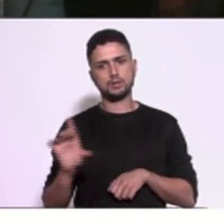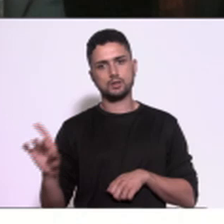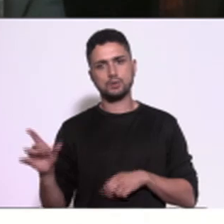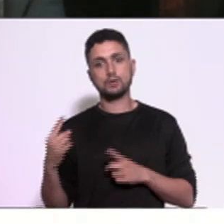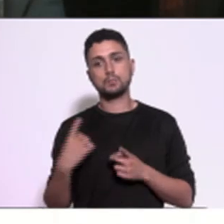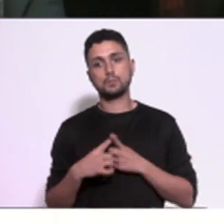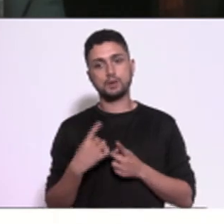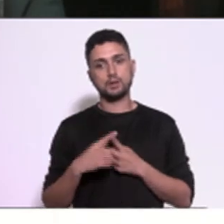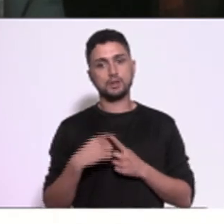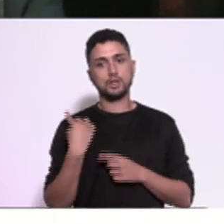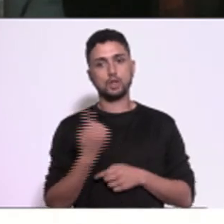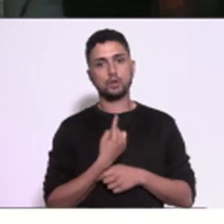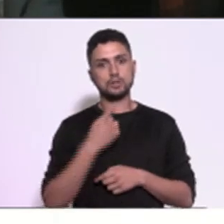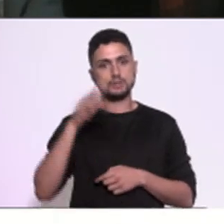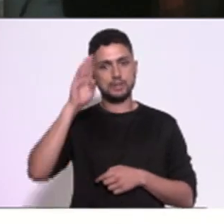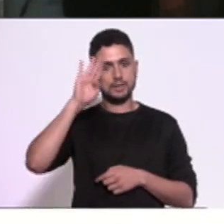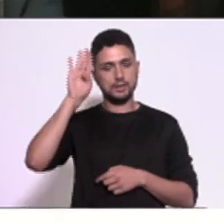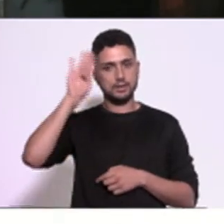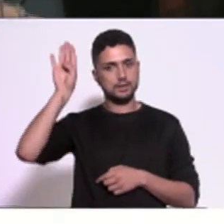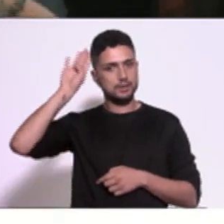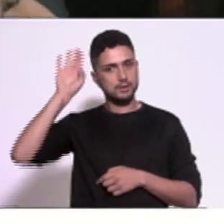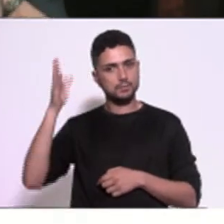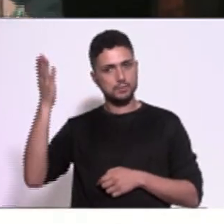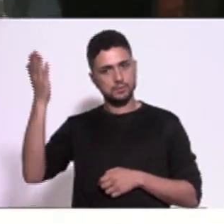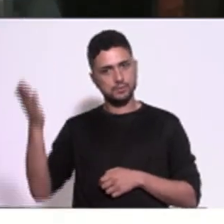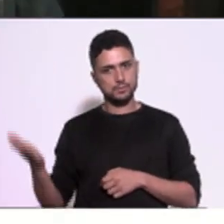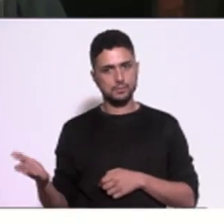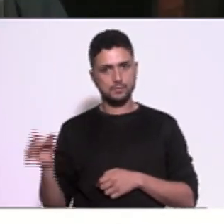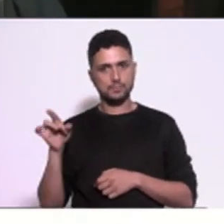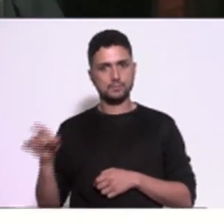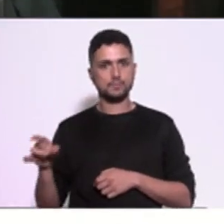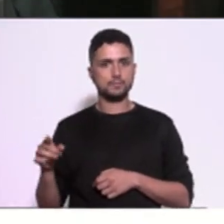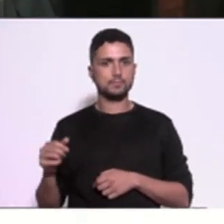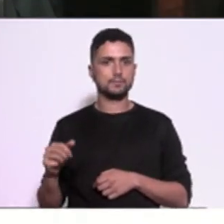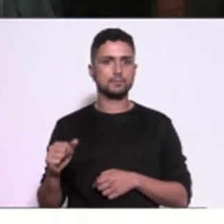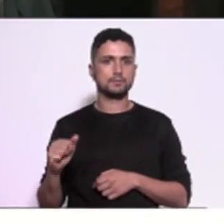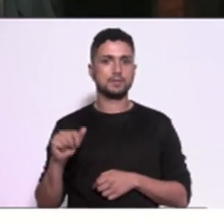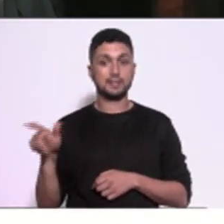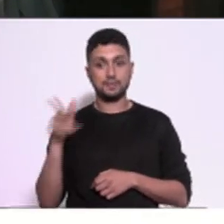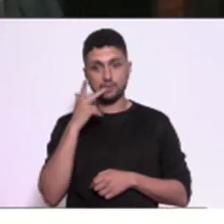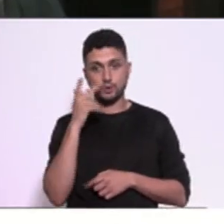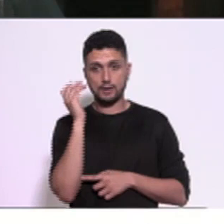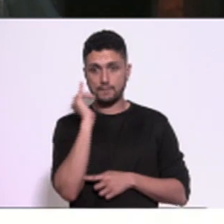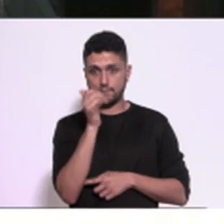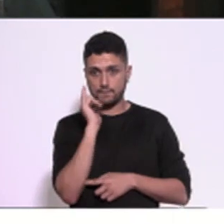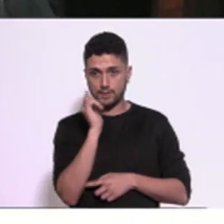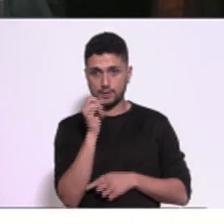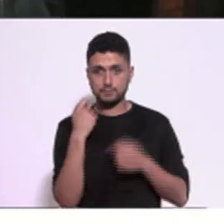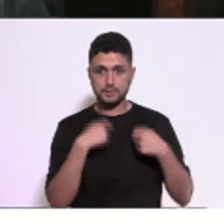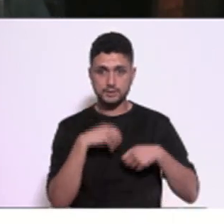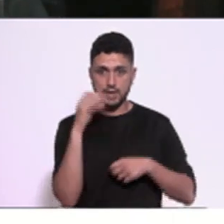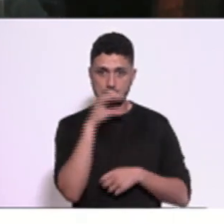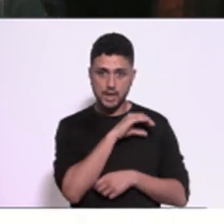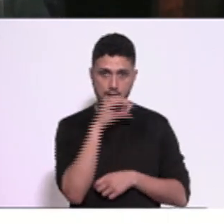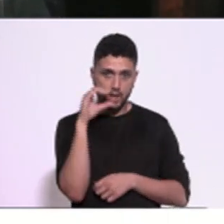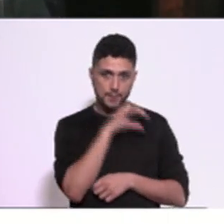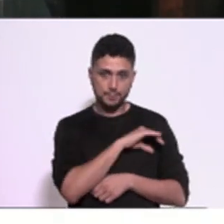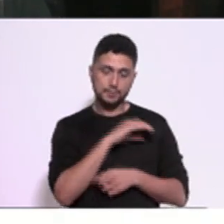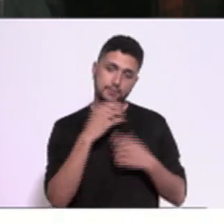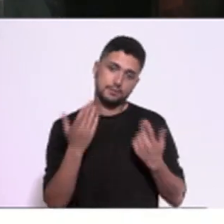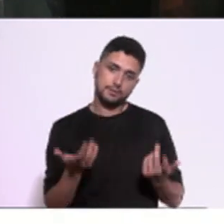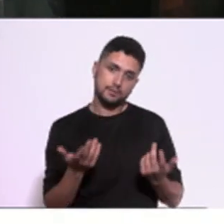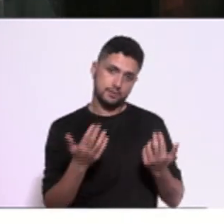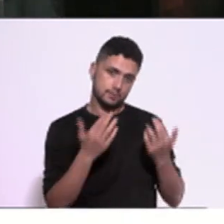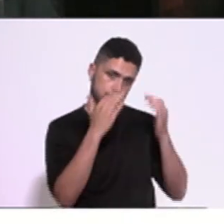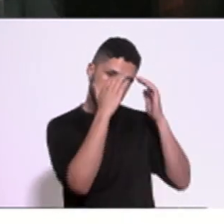Porque o nosso acadêmico, quando eu o visitei, ele disse que essas falas tinham que ser curtas. Então, eu segui o